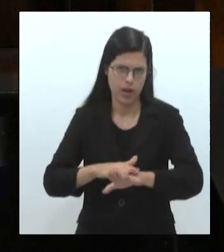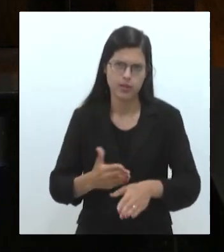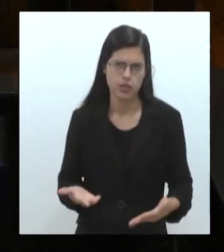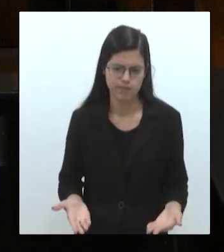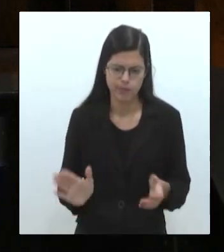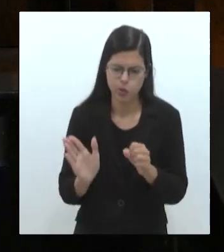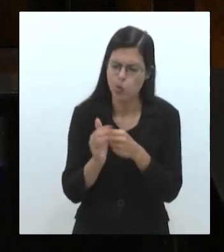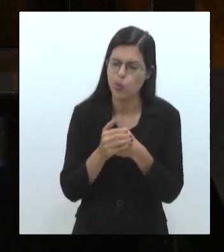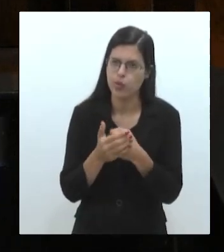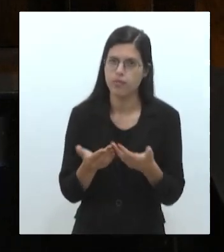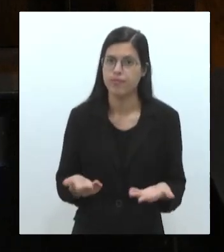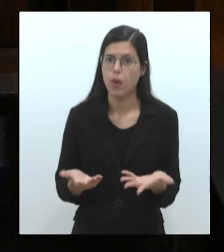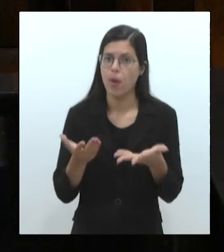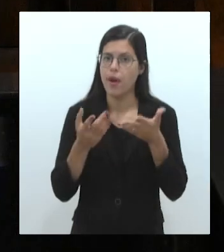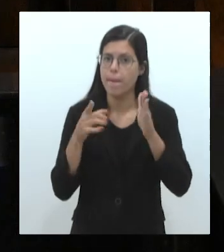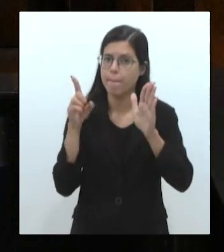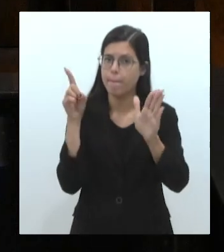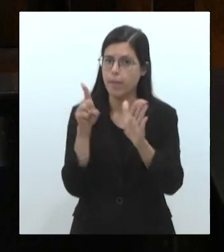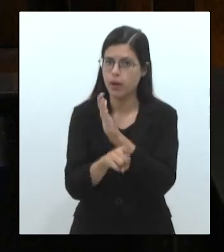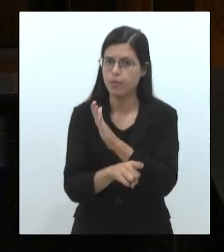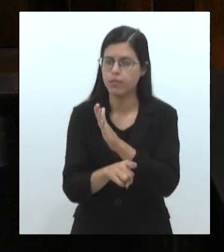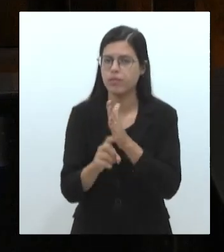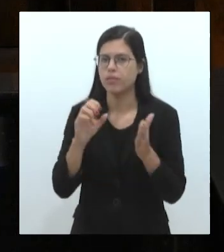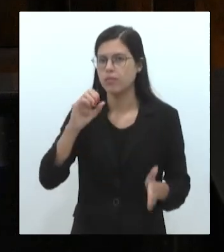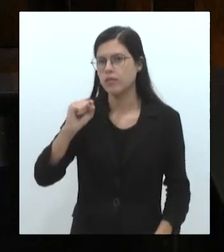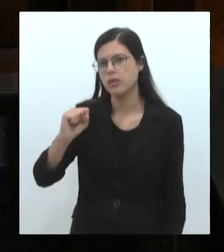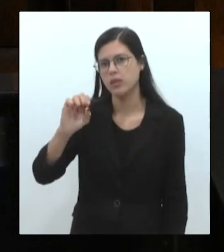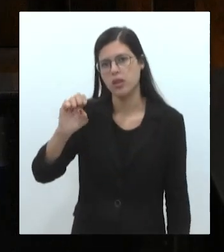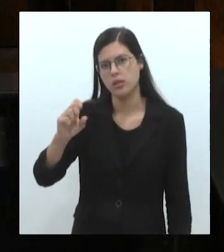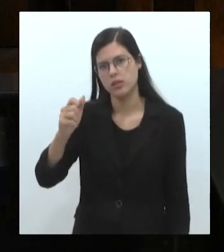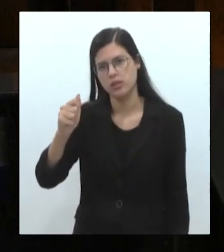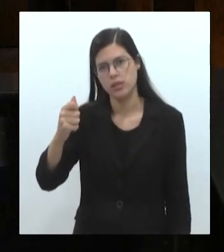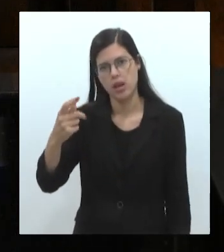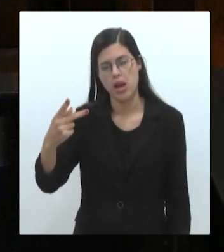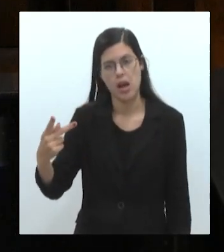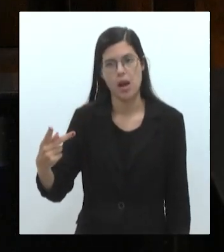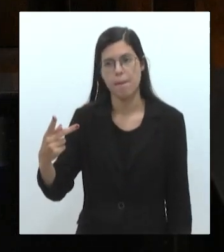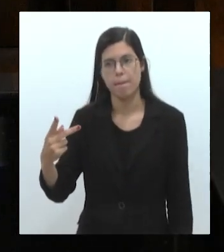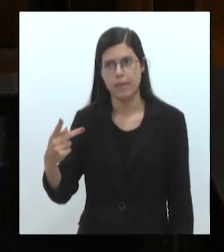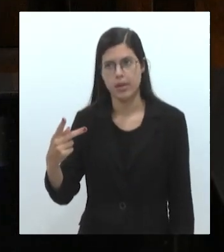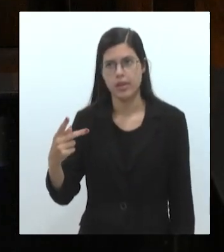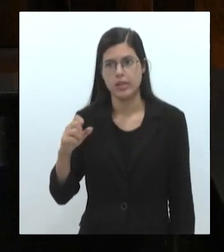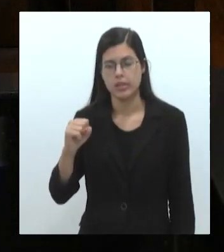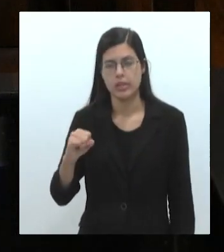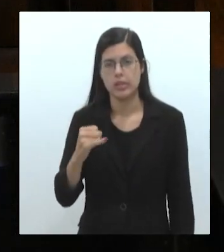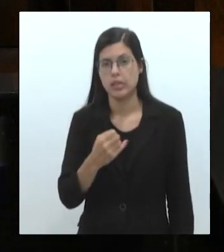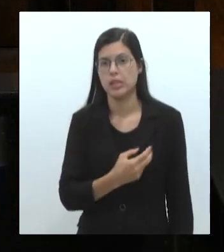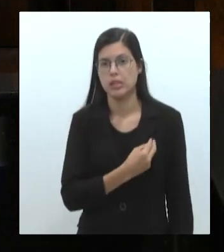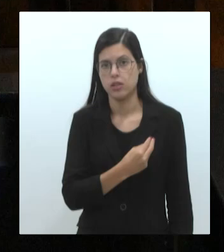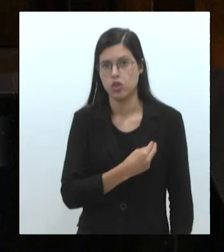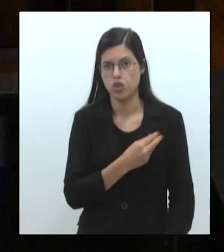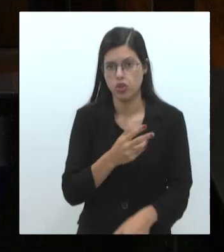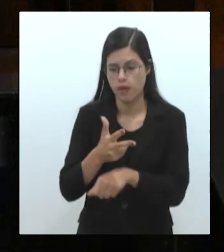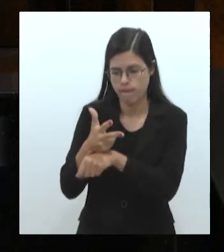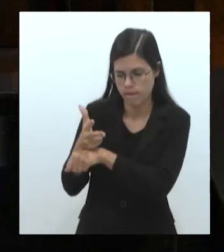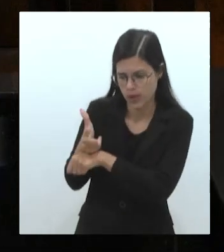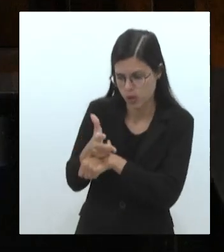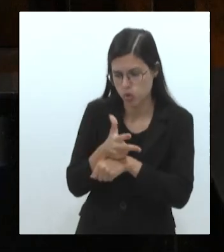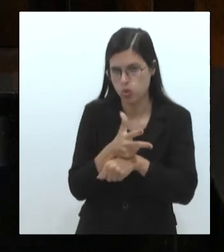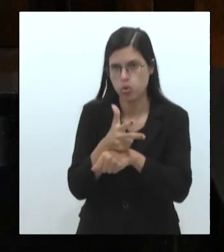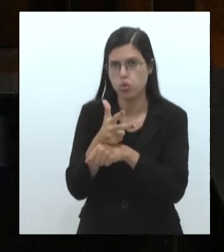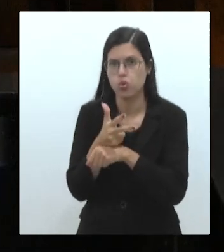Eu gostaria de perguntar à SEAP se existe vídeos